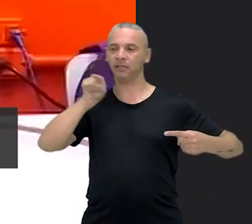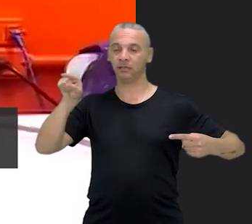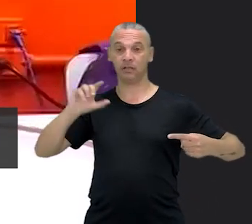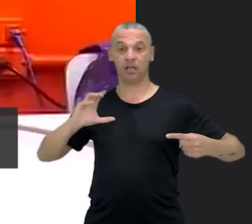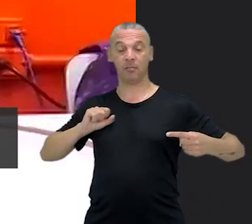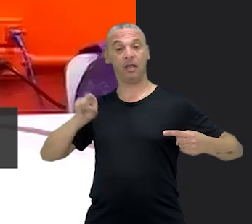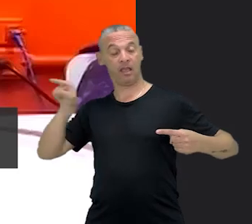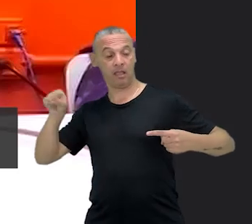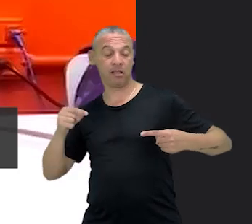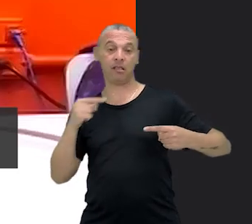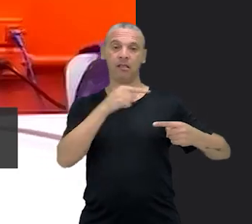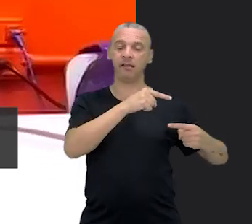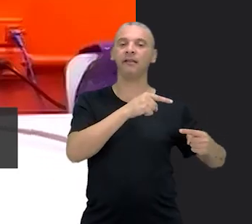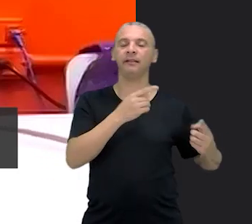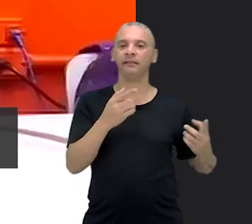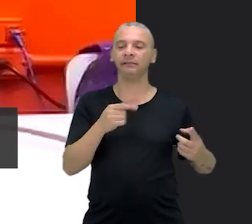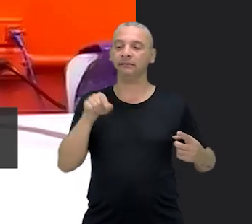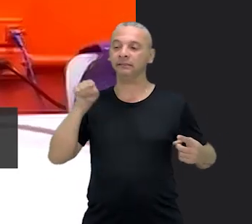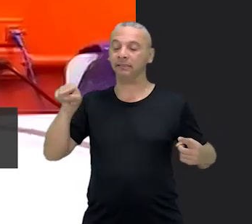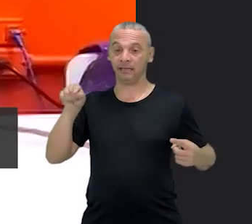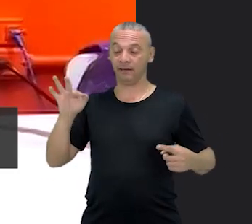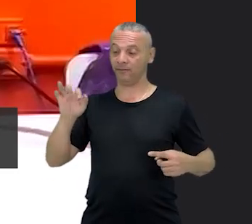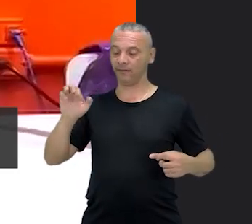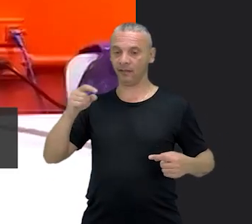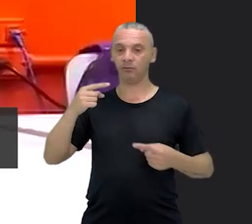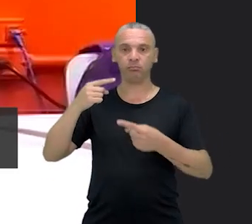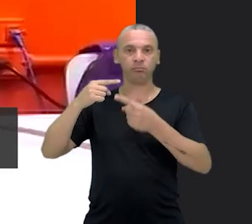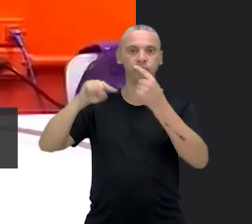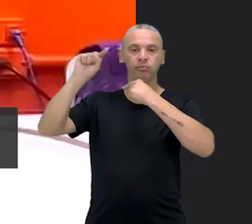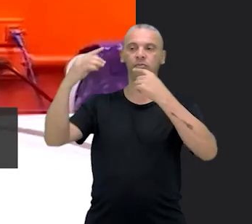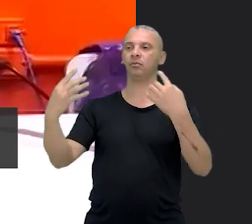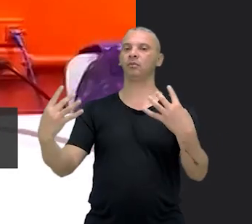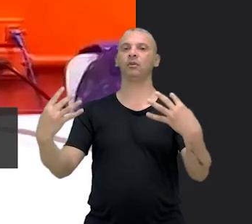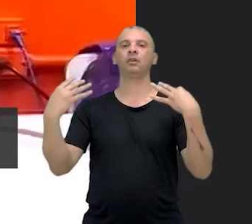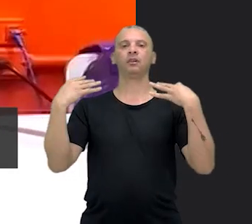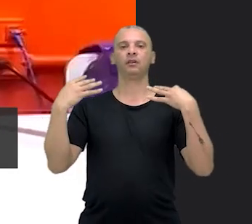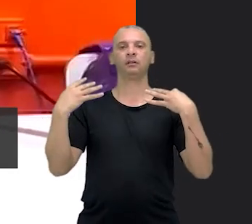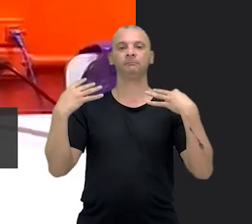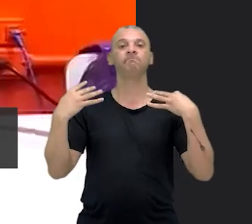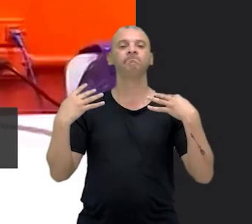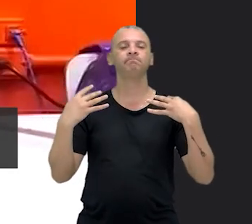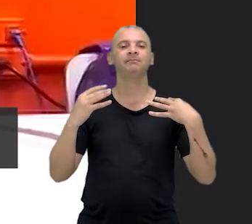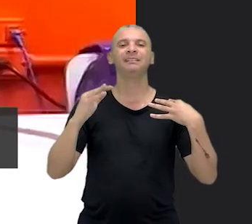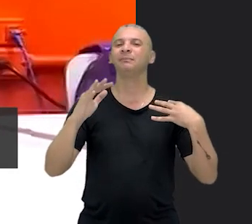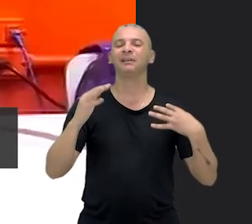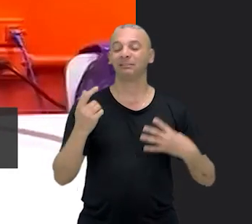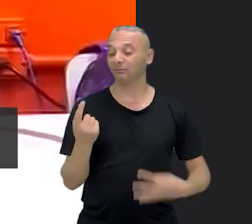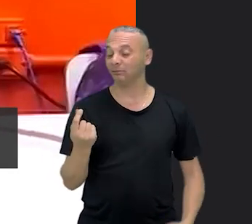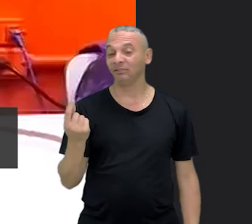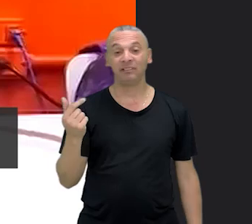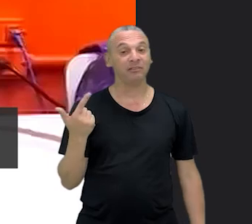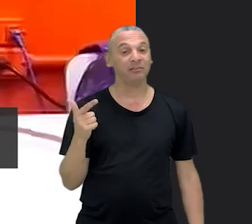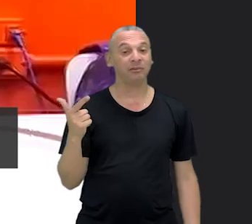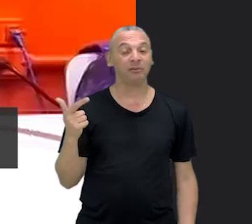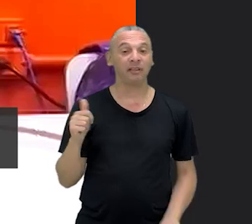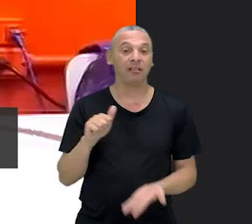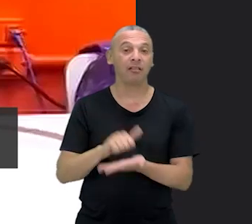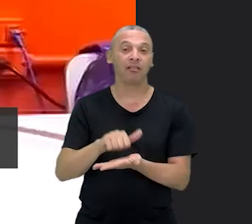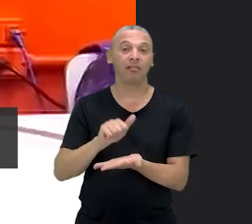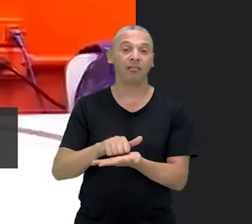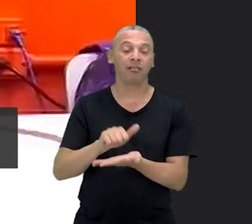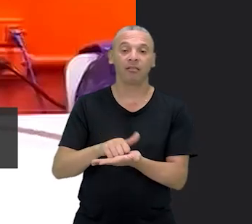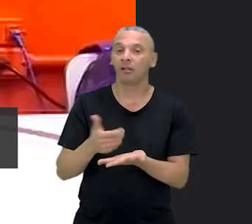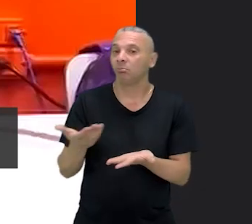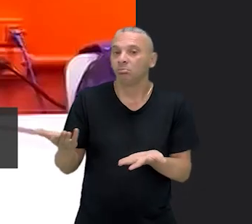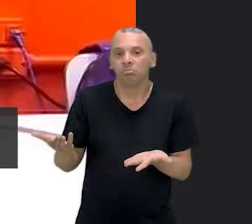daquela sociedade, que ele aparecesse. Ele já aparecia dentro daquela sociedade, mas ele não tinha dinheiro para